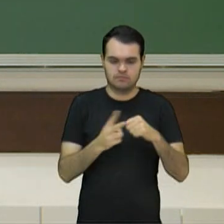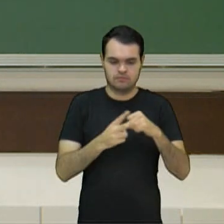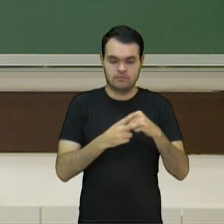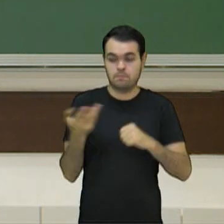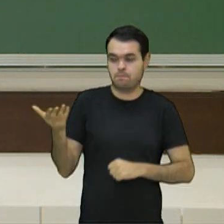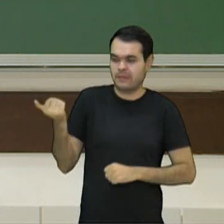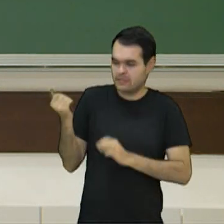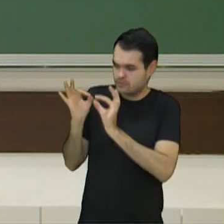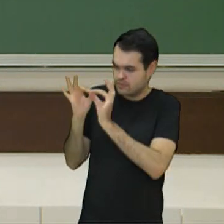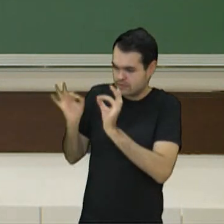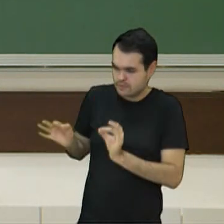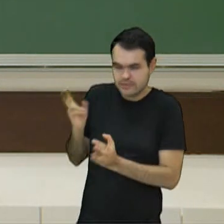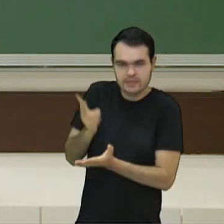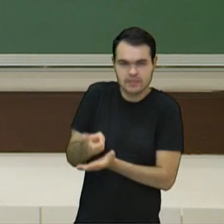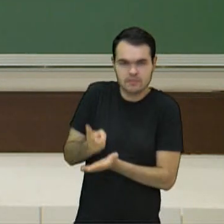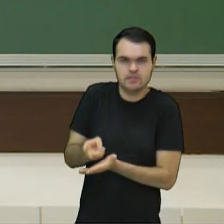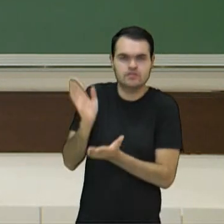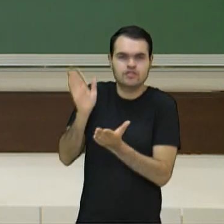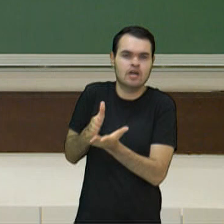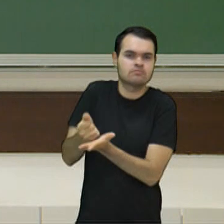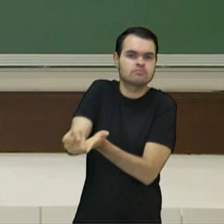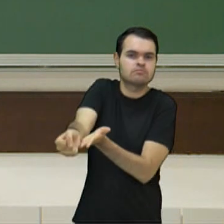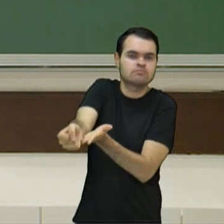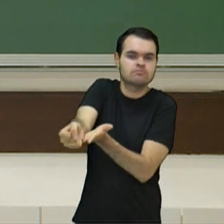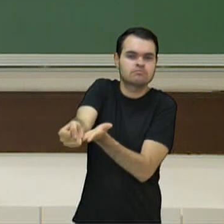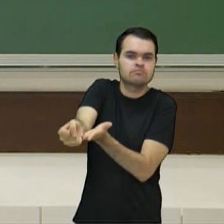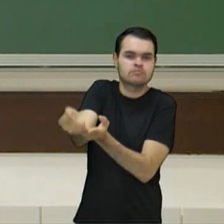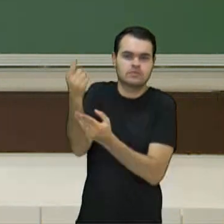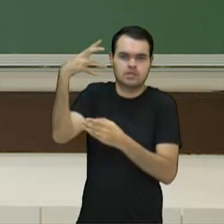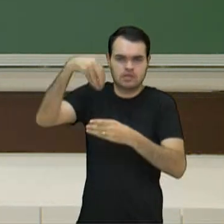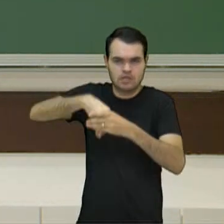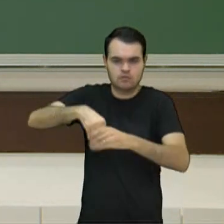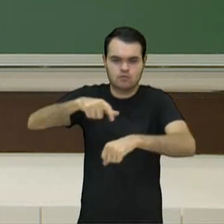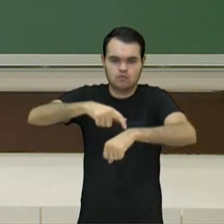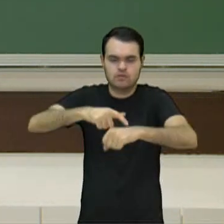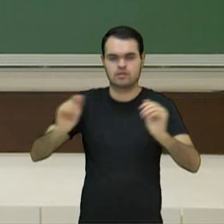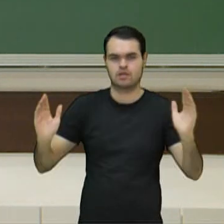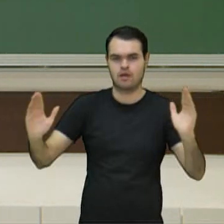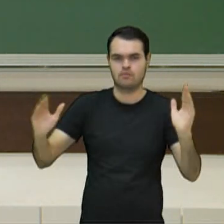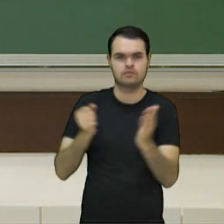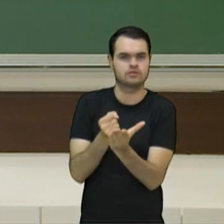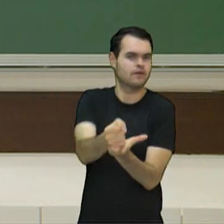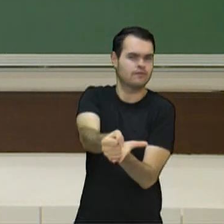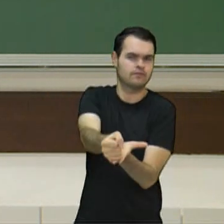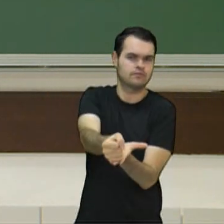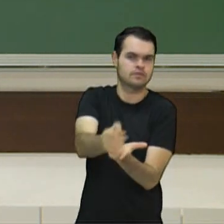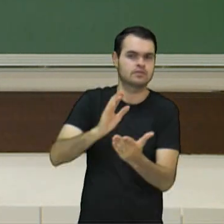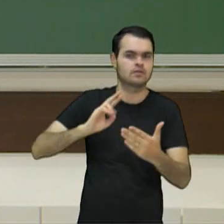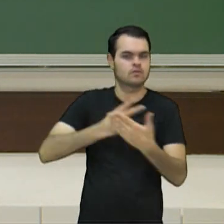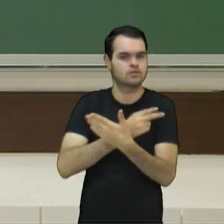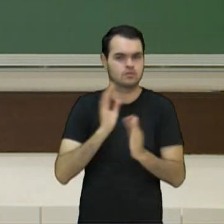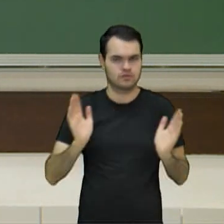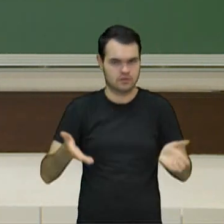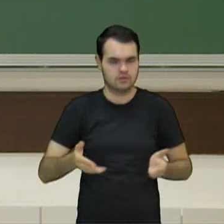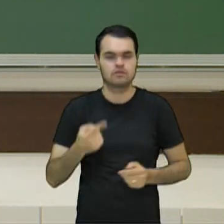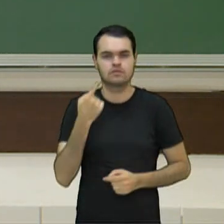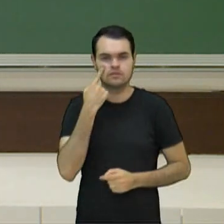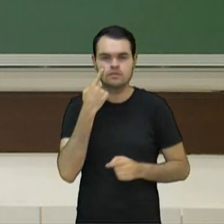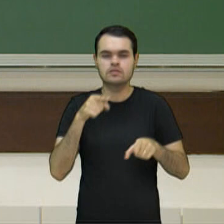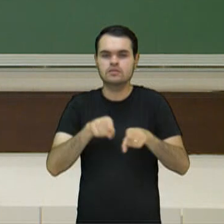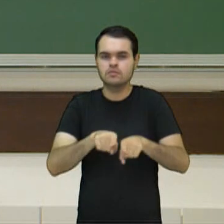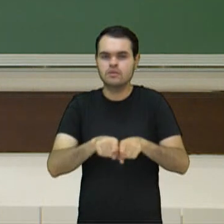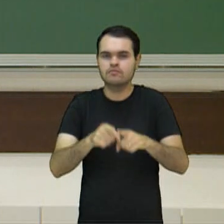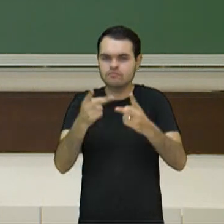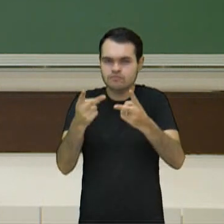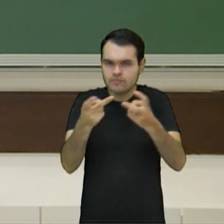simples sempre são ações que já aconteceram dentro de um tempo determinado. O que eu preciso que vocês observem também e que